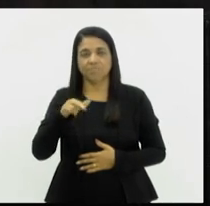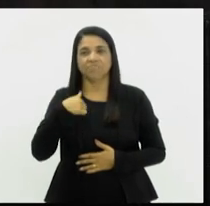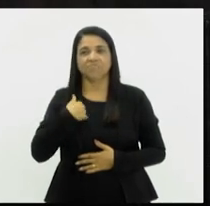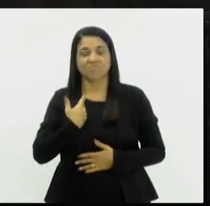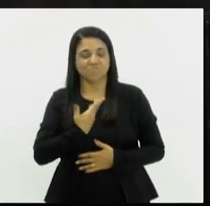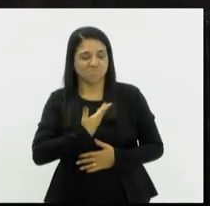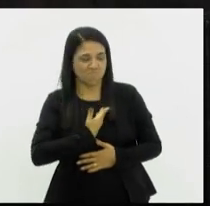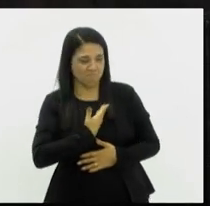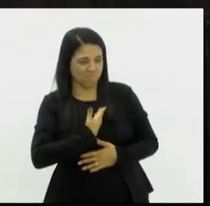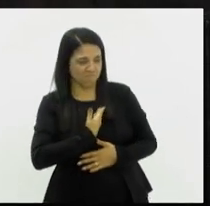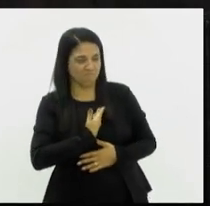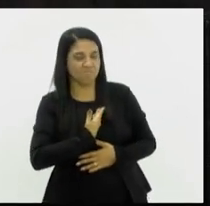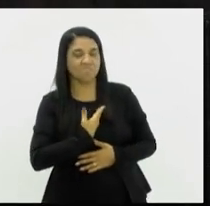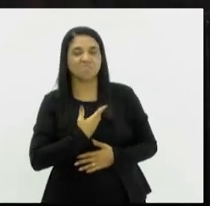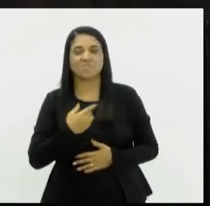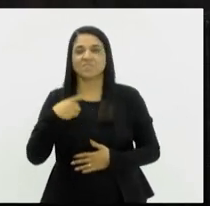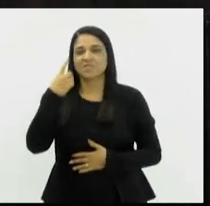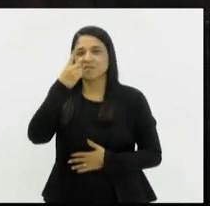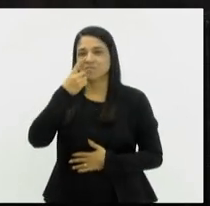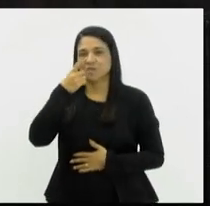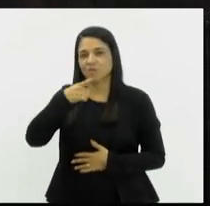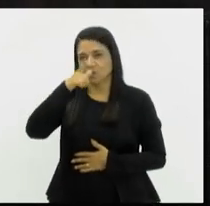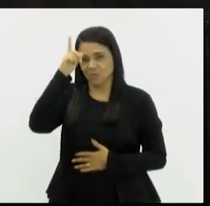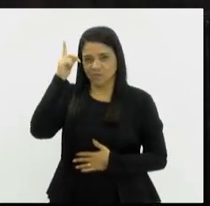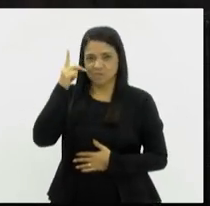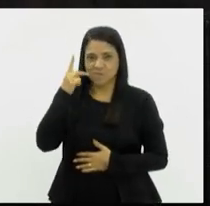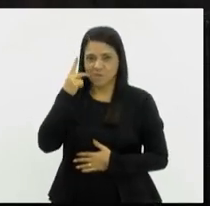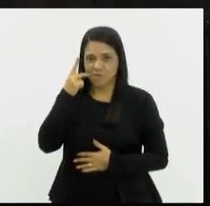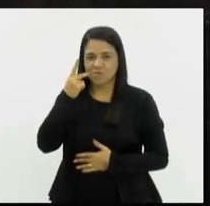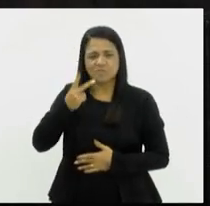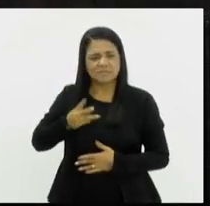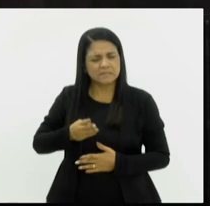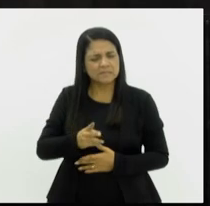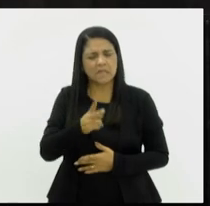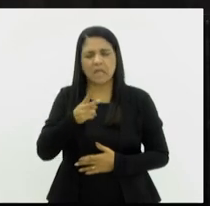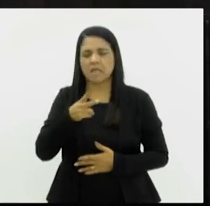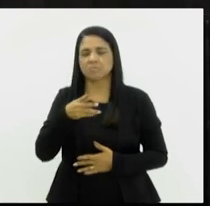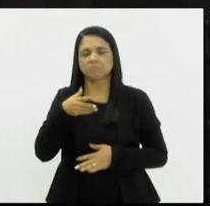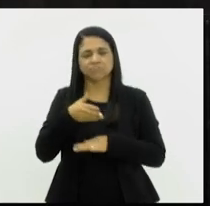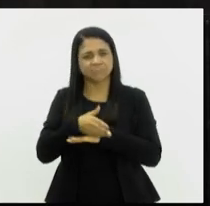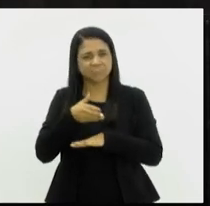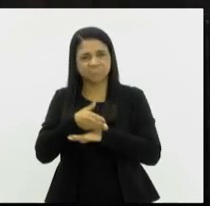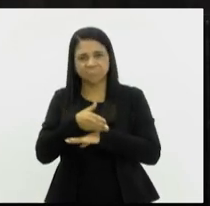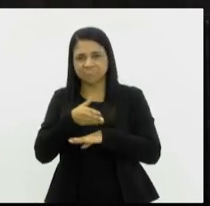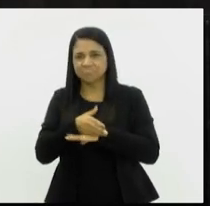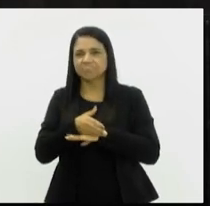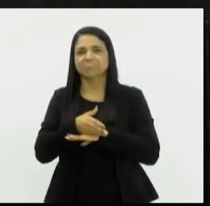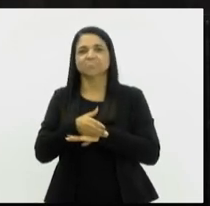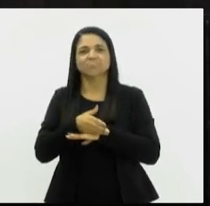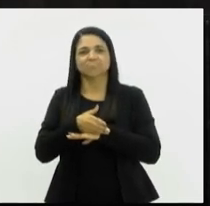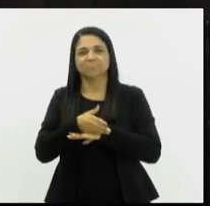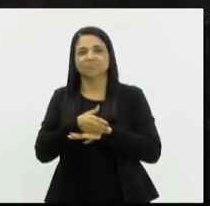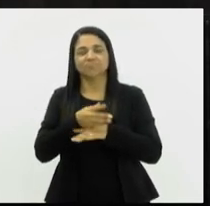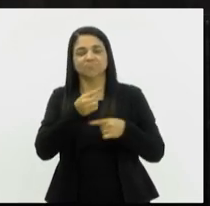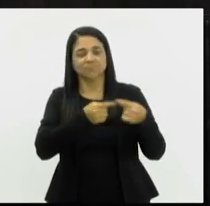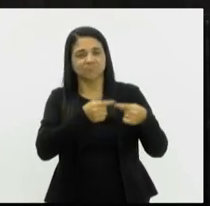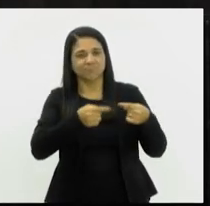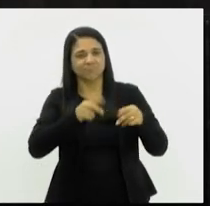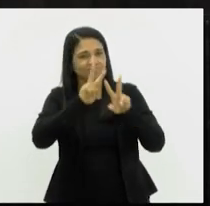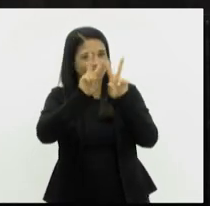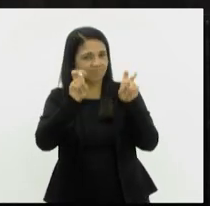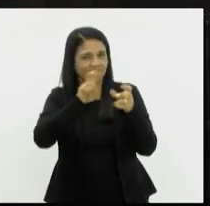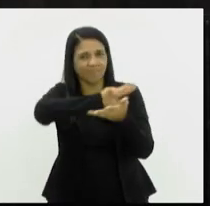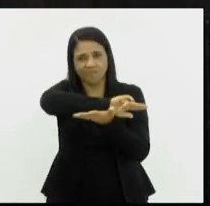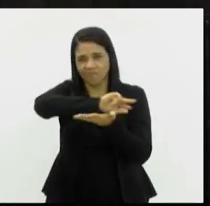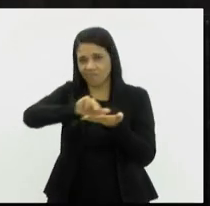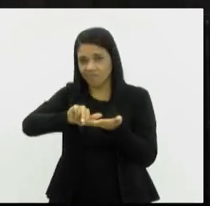Camarada, e meu querido camarada também, deputado Luiz Paulo, que está sempre presente aqui nesse espaço, trazendo os mais diversos debates. E